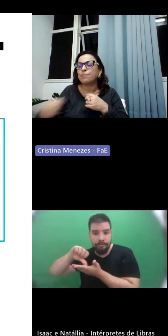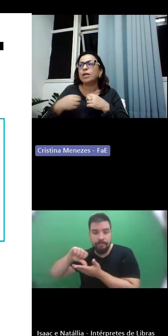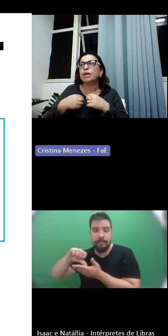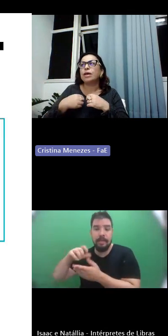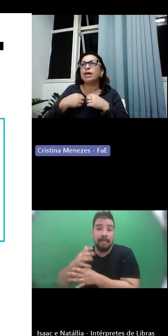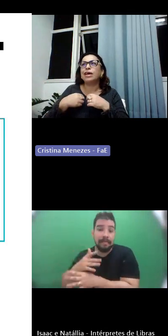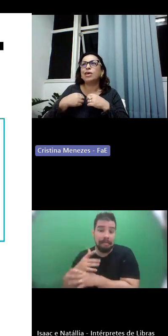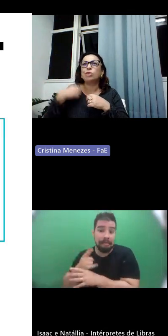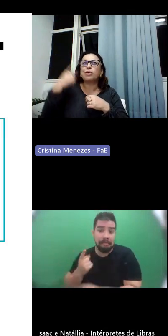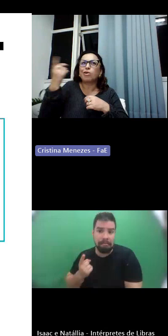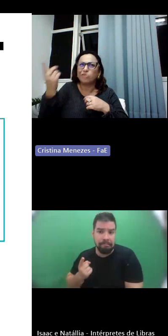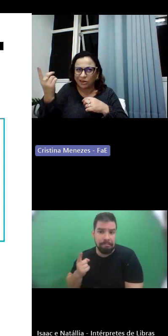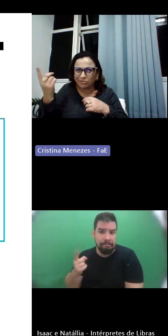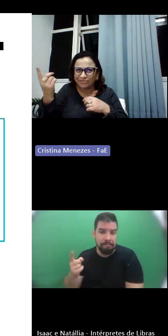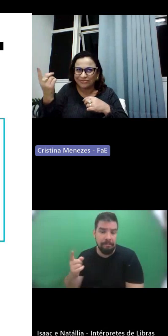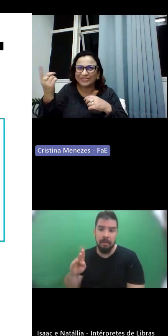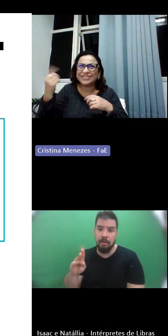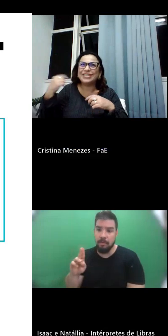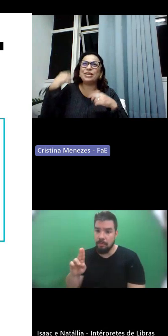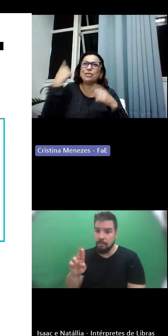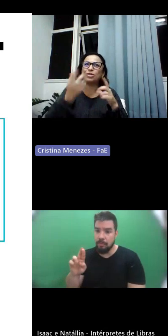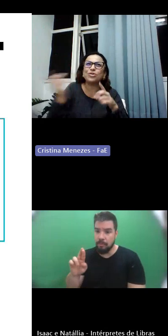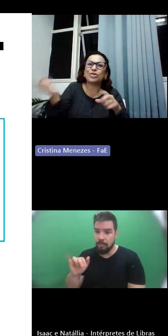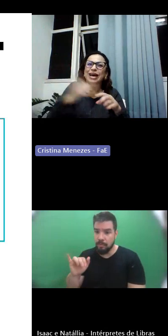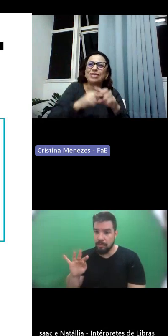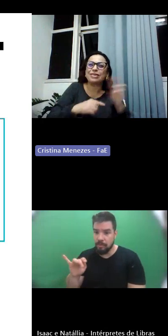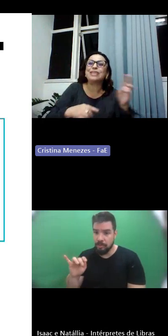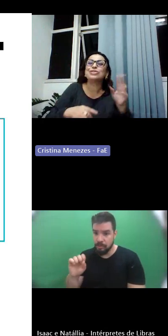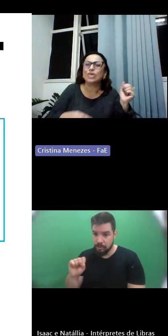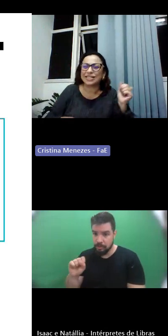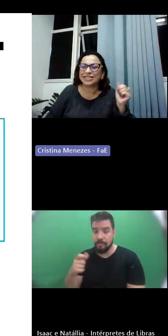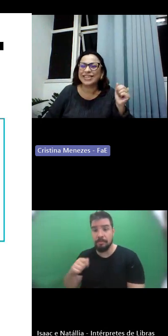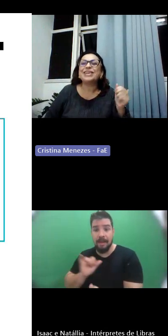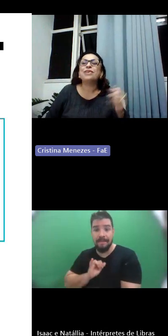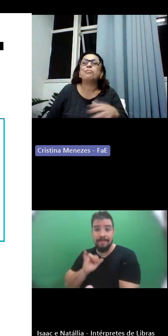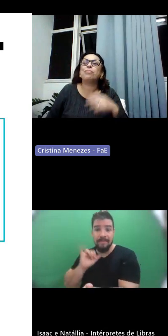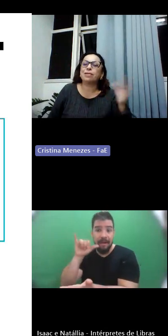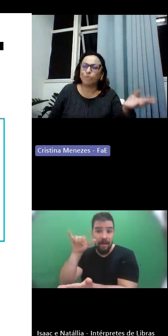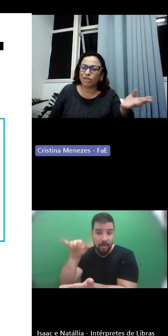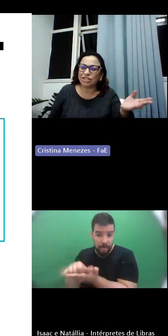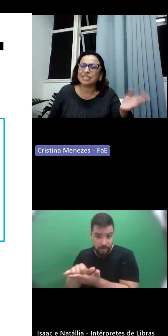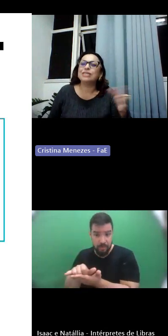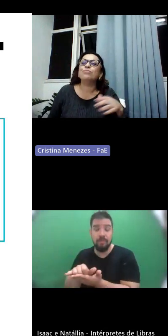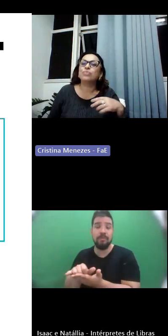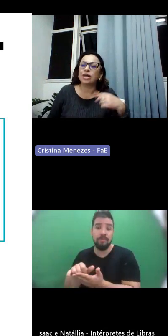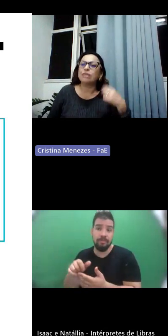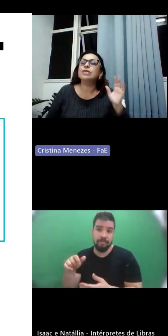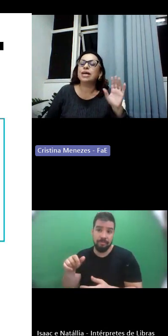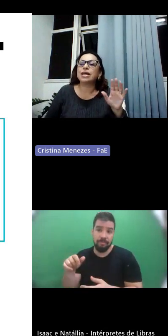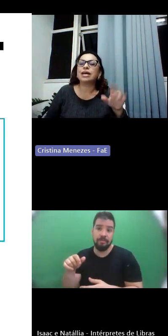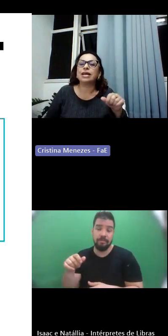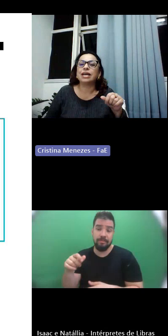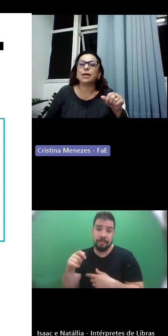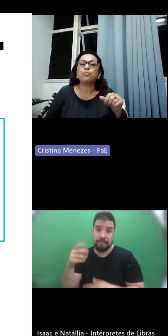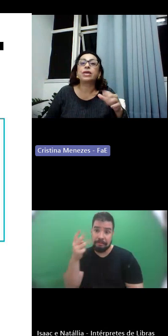Buritis, eu tenho que pegar um avião e depois voltar 3 horas para Buritis.